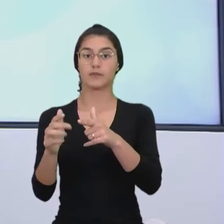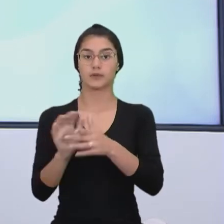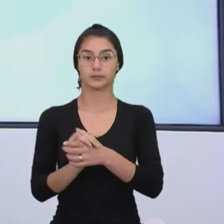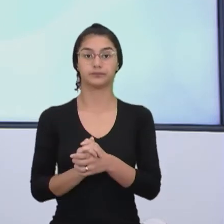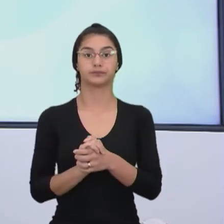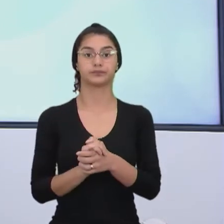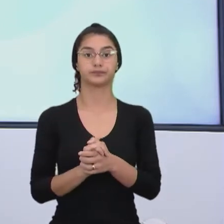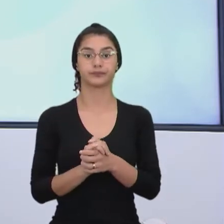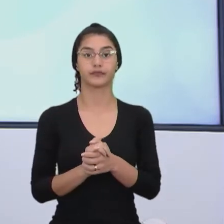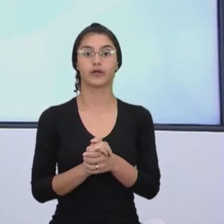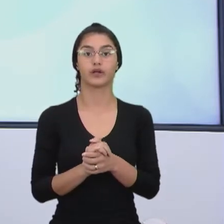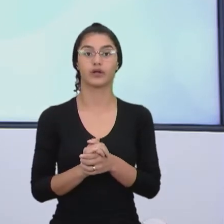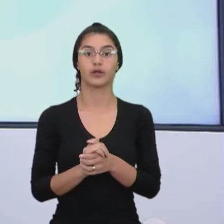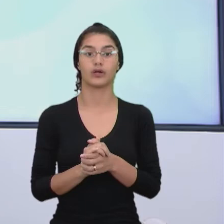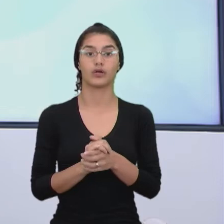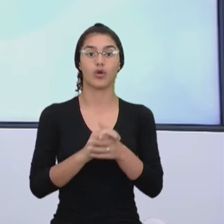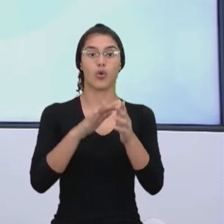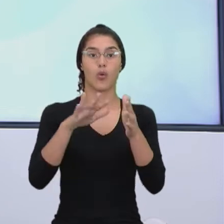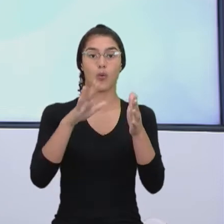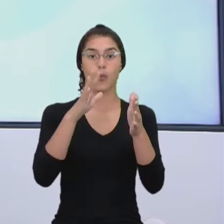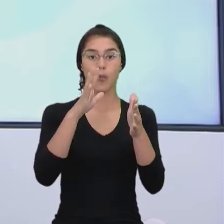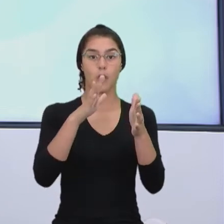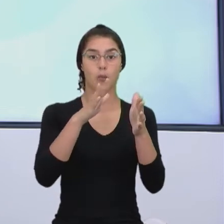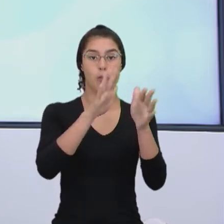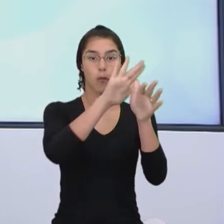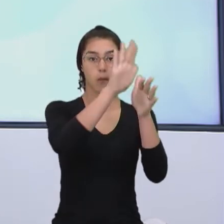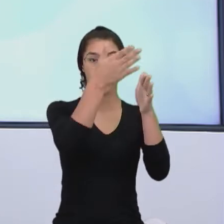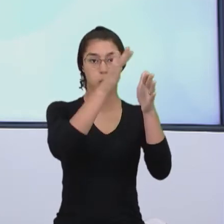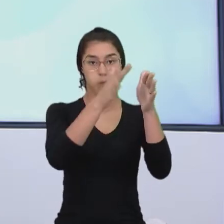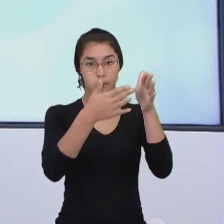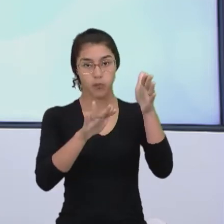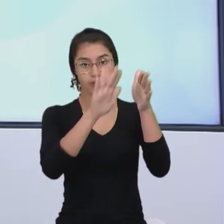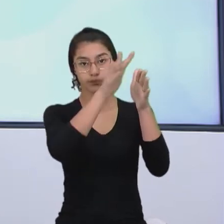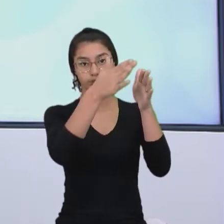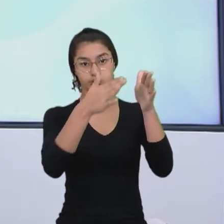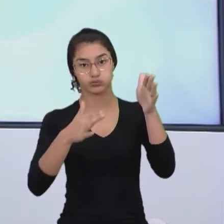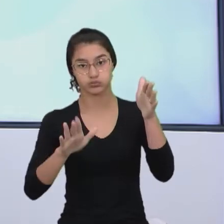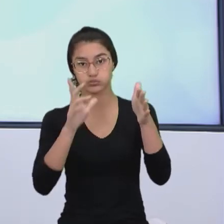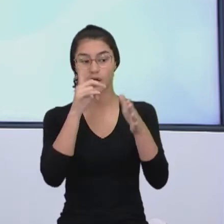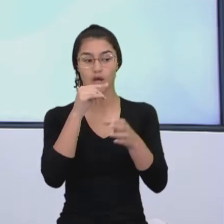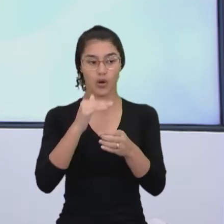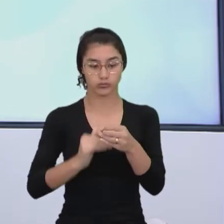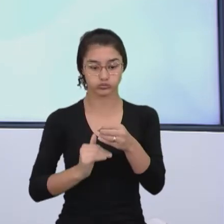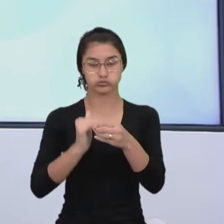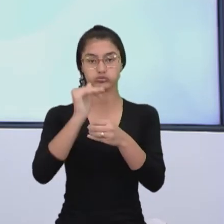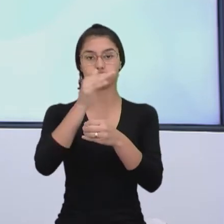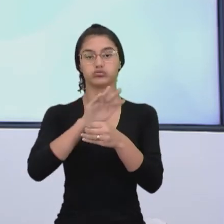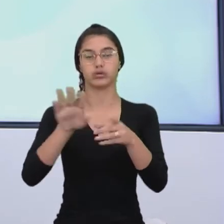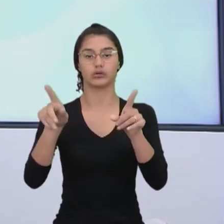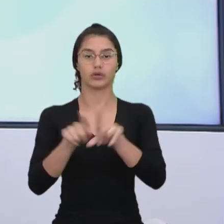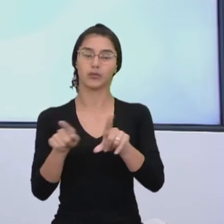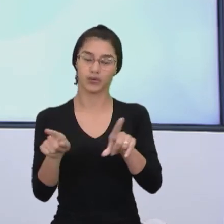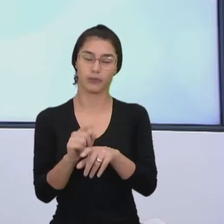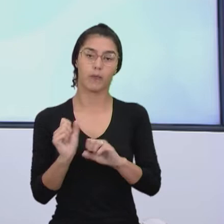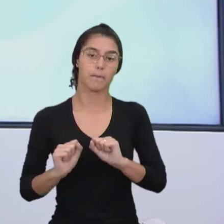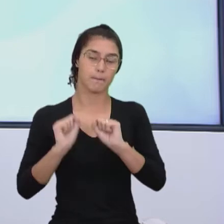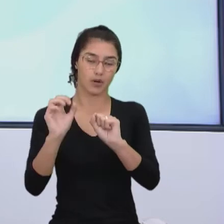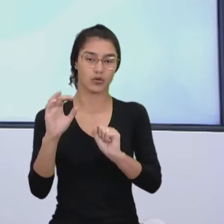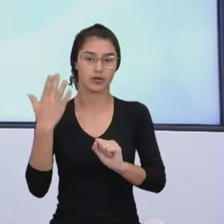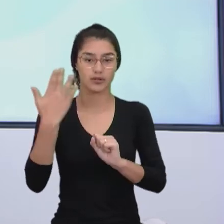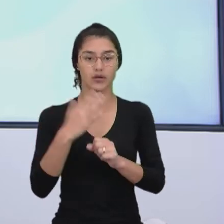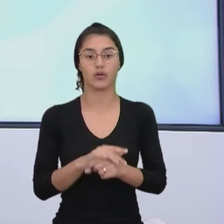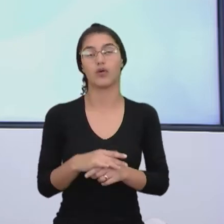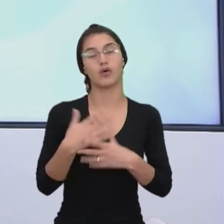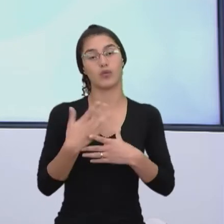no caso é um desmoronamento de terra, um deslizamento de terra, né, uma enchente, né, na qual, né, a